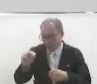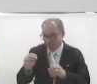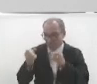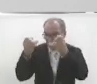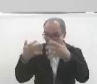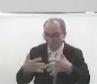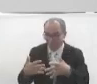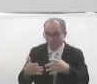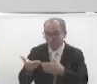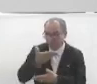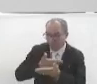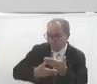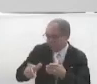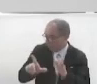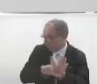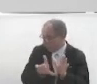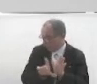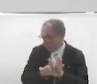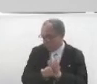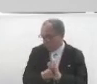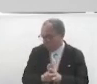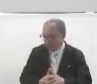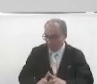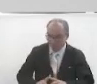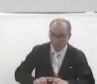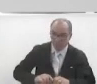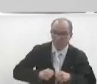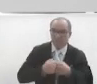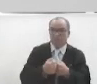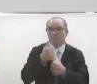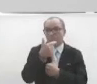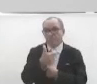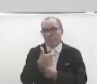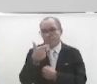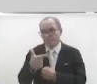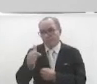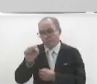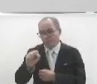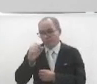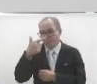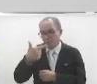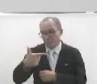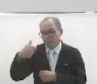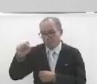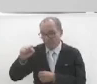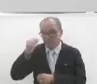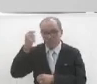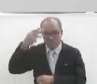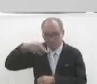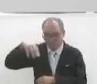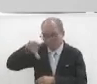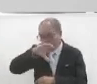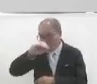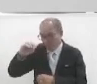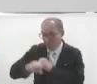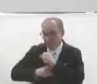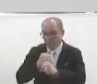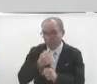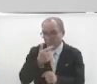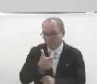dispõe sobre alterar a lei complementar 2 28 de 28 de março de 2016